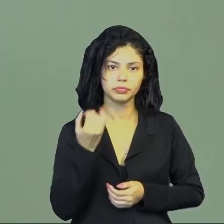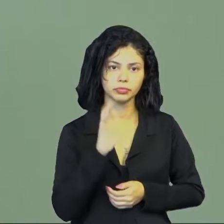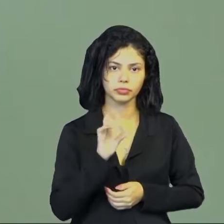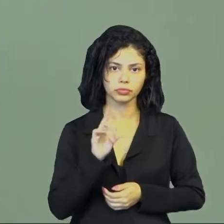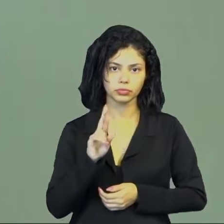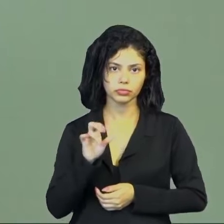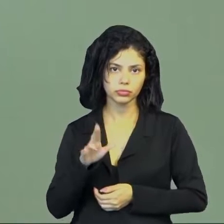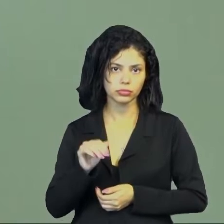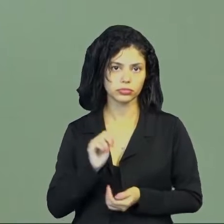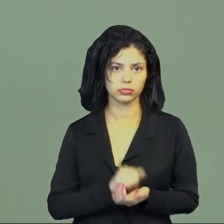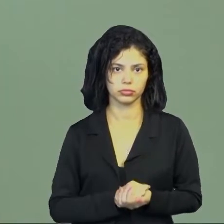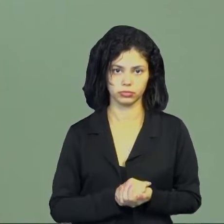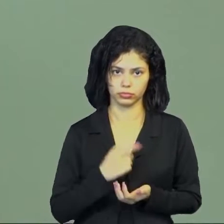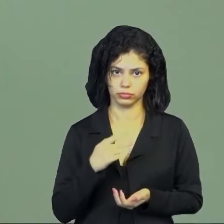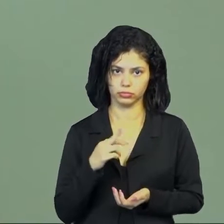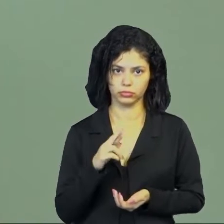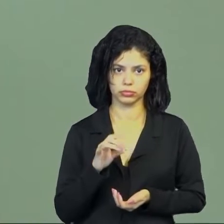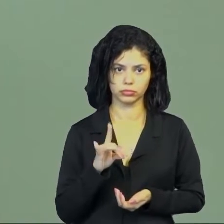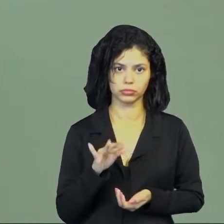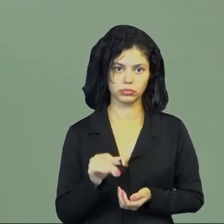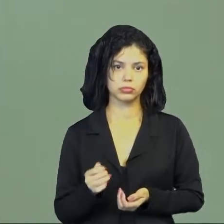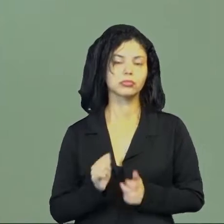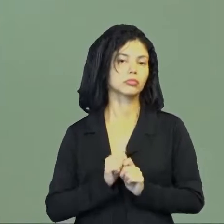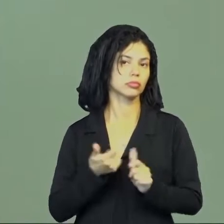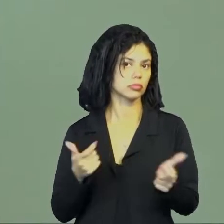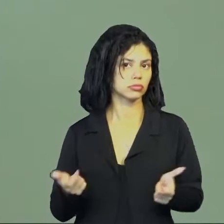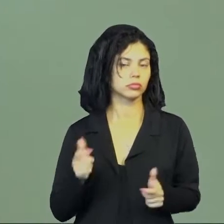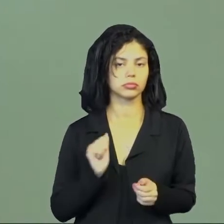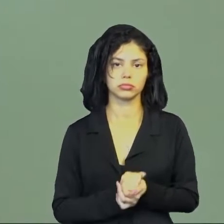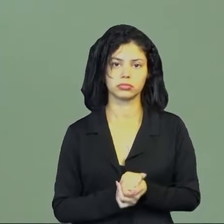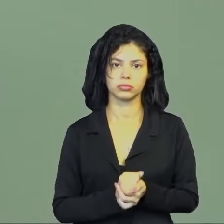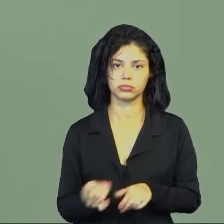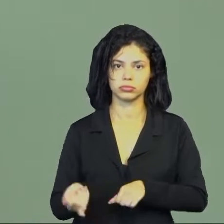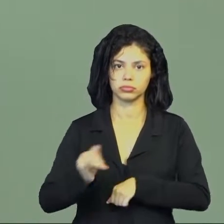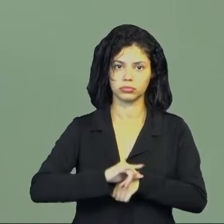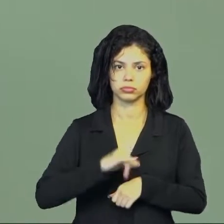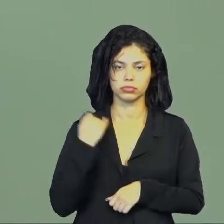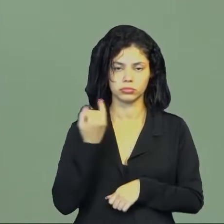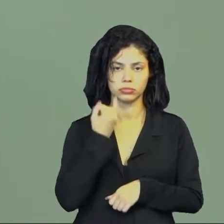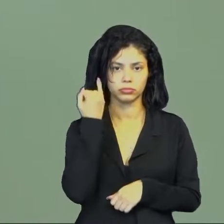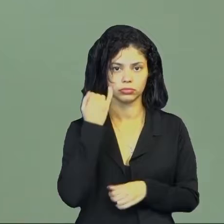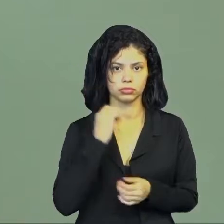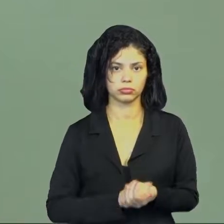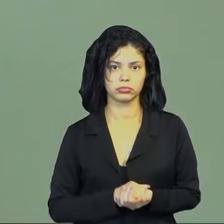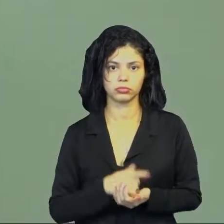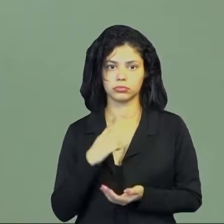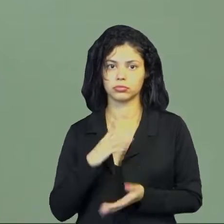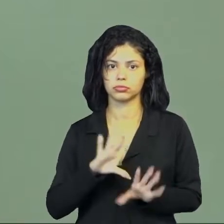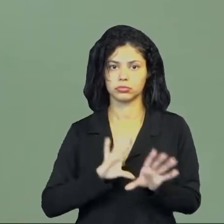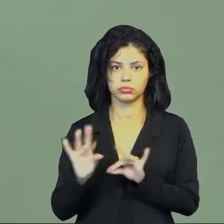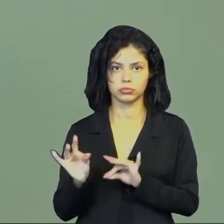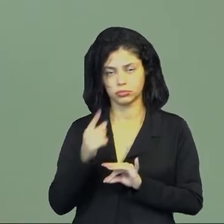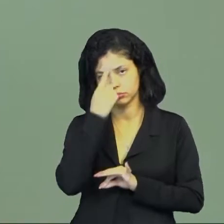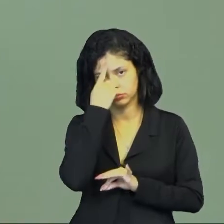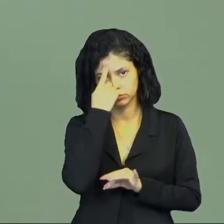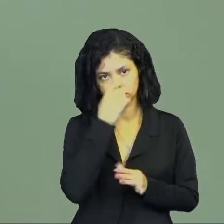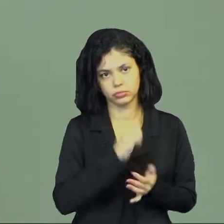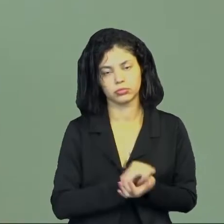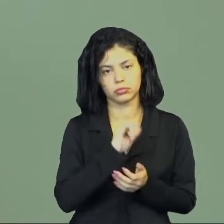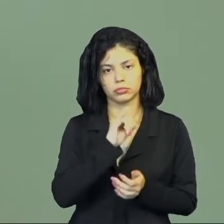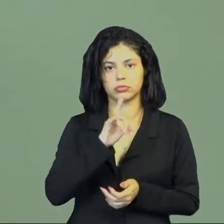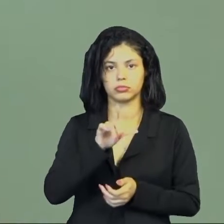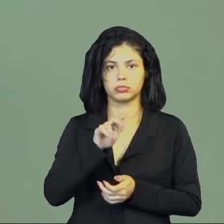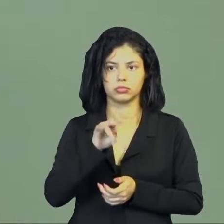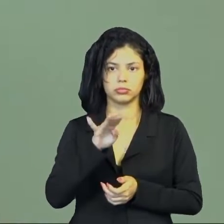do protecionismo, do acúmulo de metais preciosos, todas essas ideias eram vistas como ultrapassadas pelos pensamentos